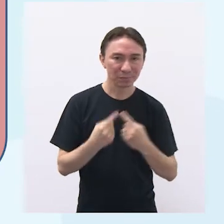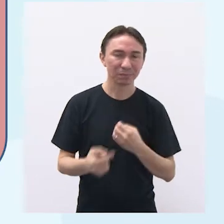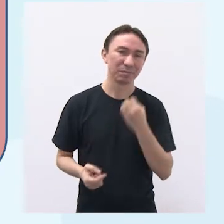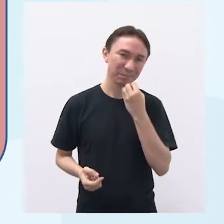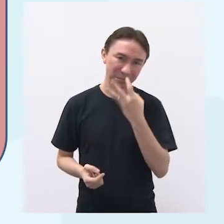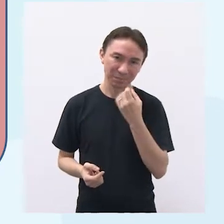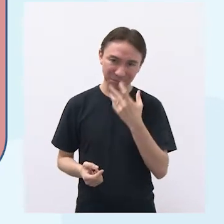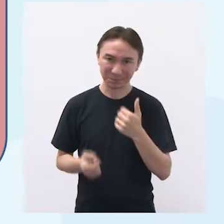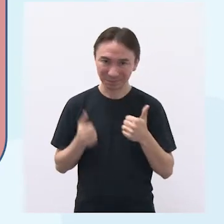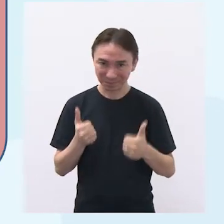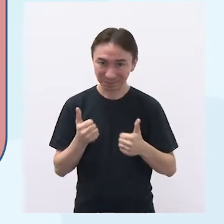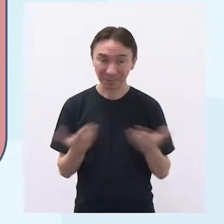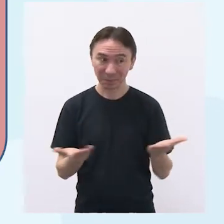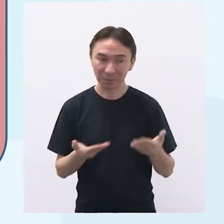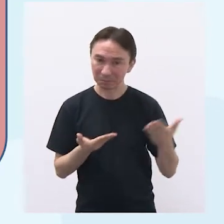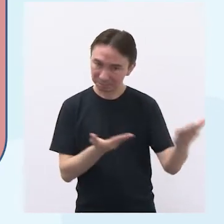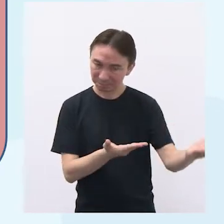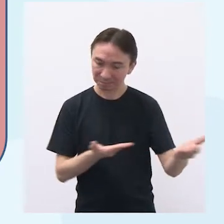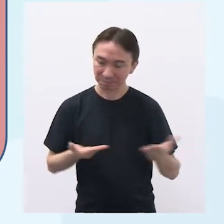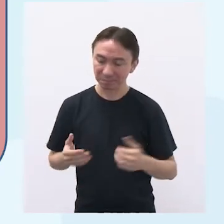palavra.